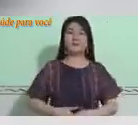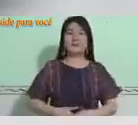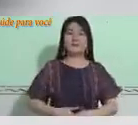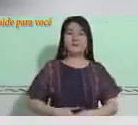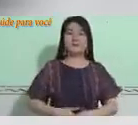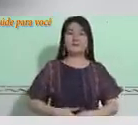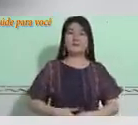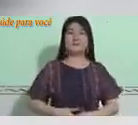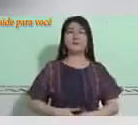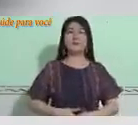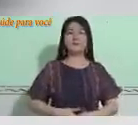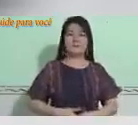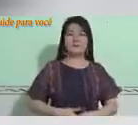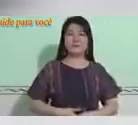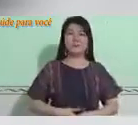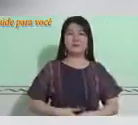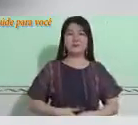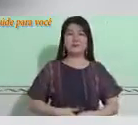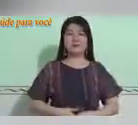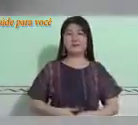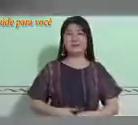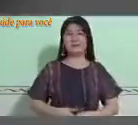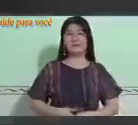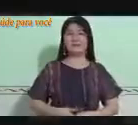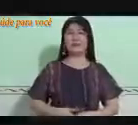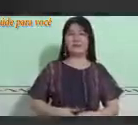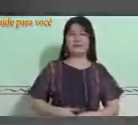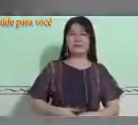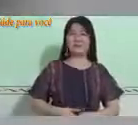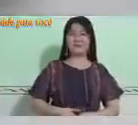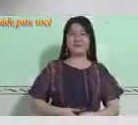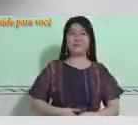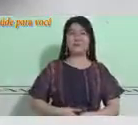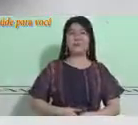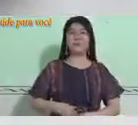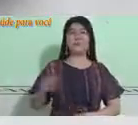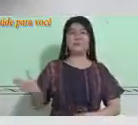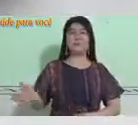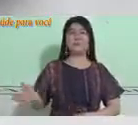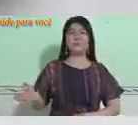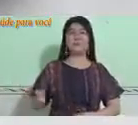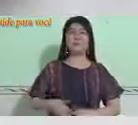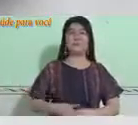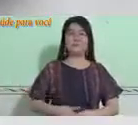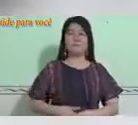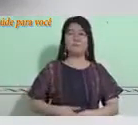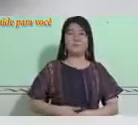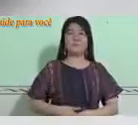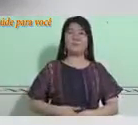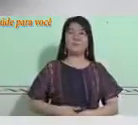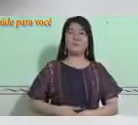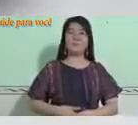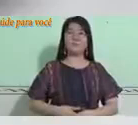da caxumba ou por bactérias de uma infecção urinária ou doença sexualmente transmissível, como a gonorreia ou